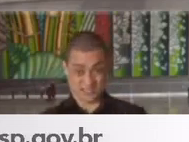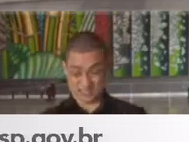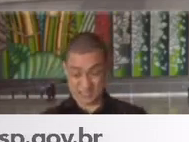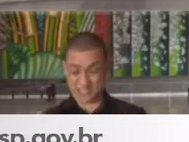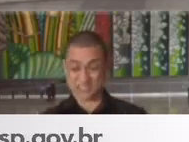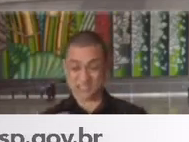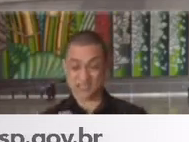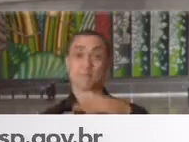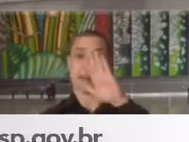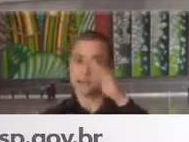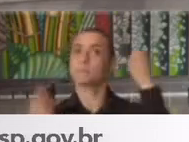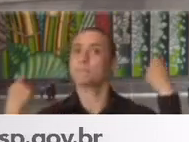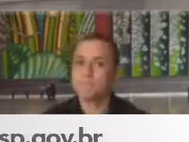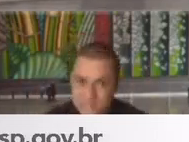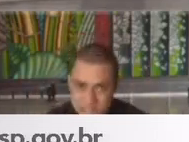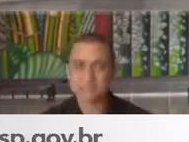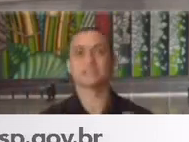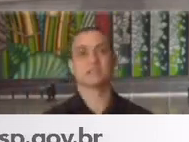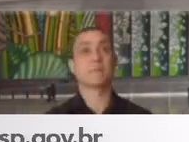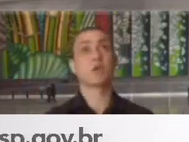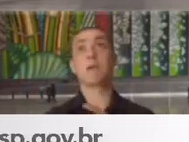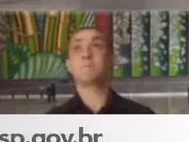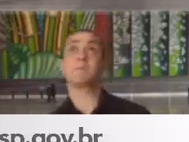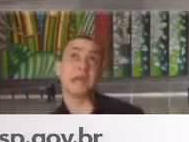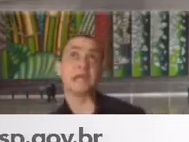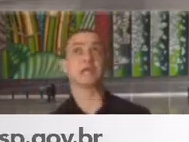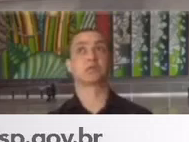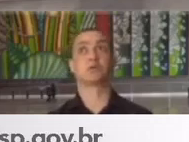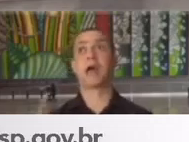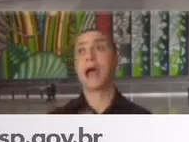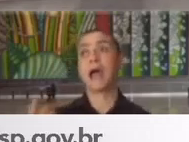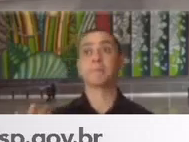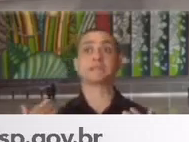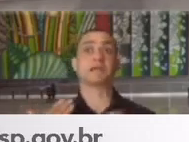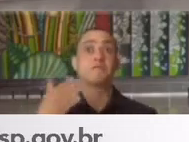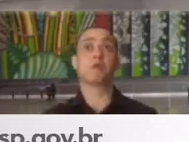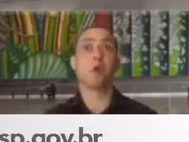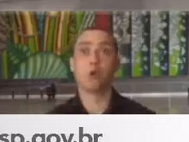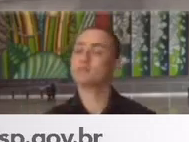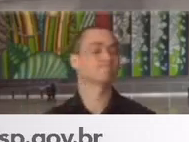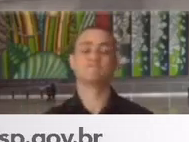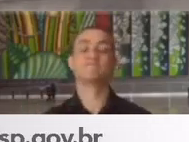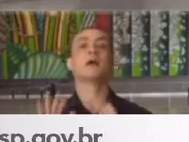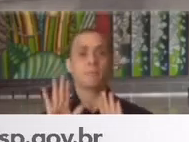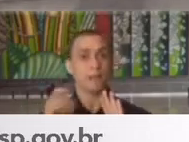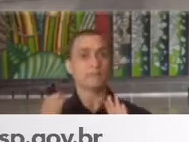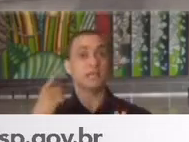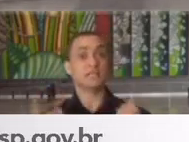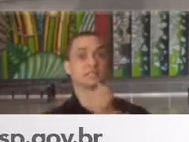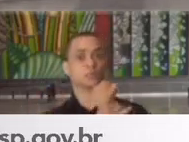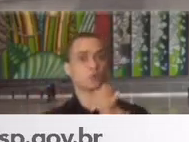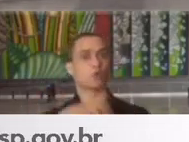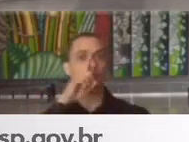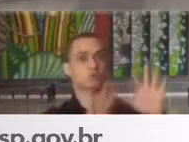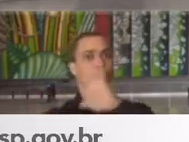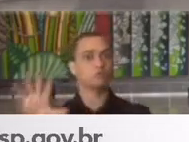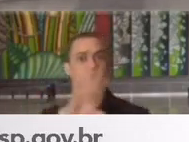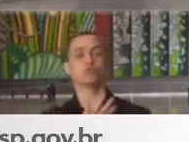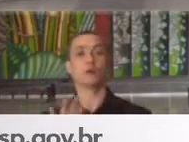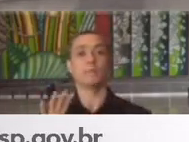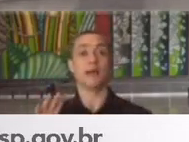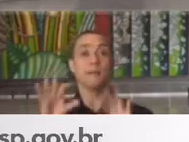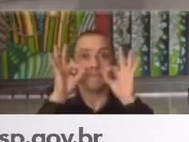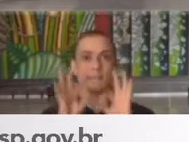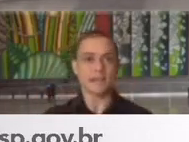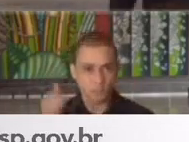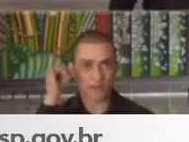toda essa questão aí do medo, da exposição, mas todas as medidas estão sendo tomadas para que isso seja